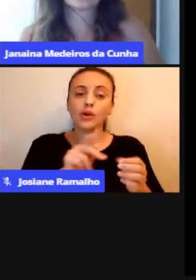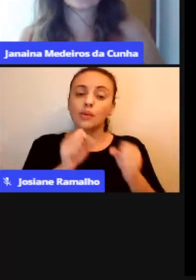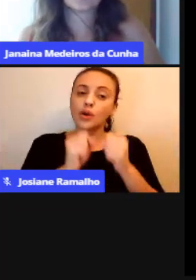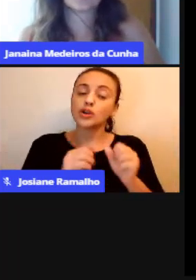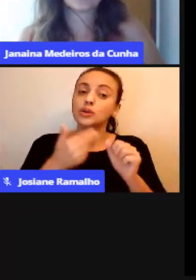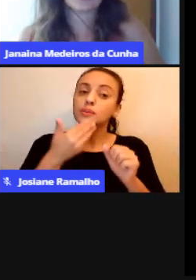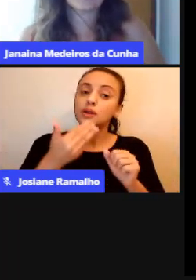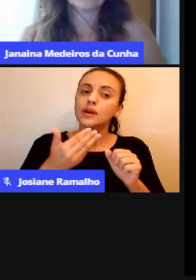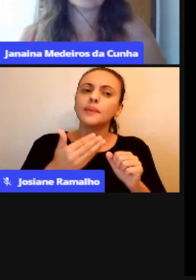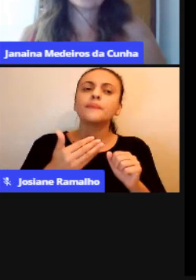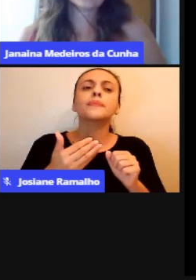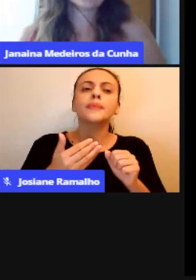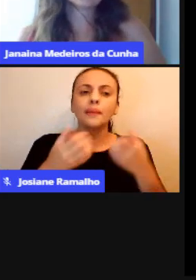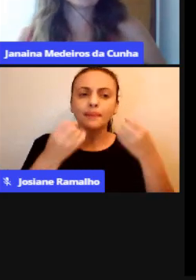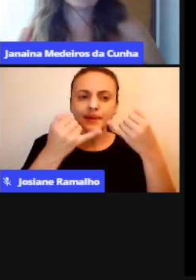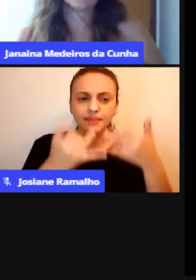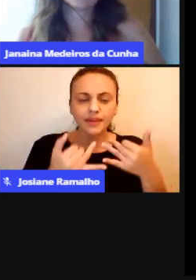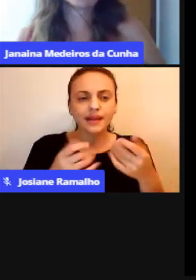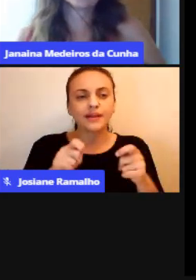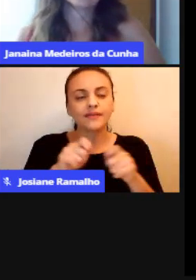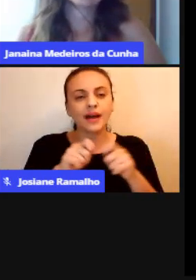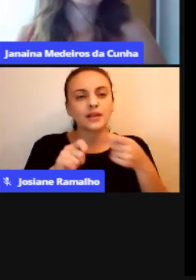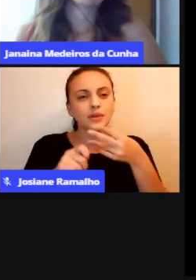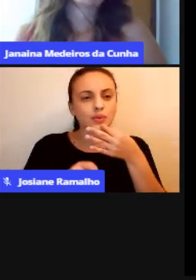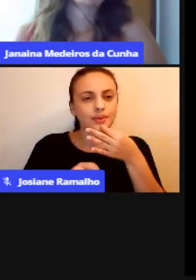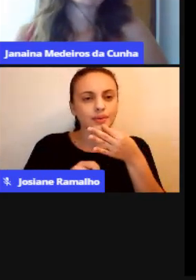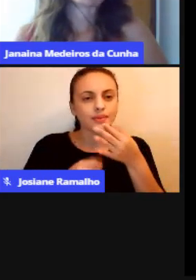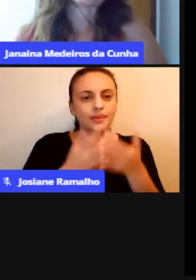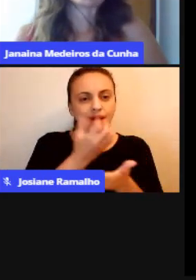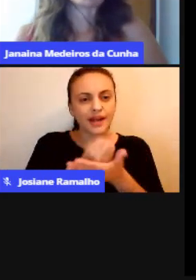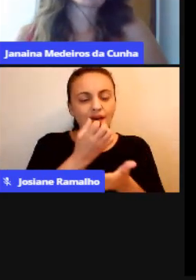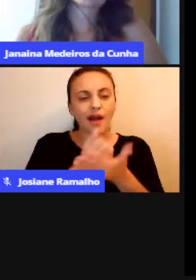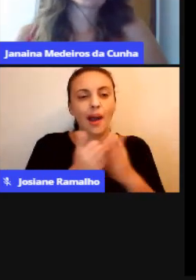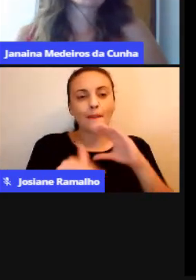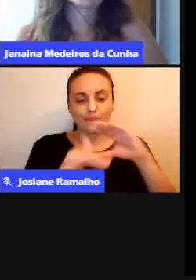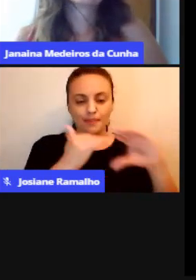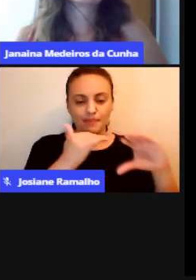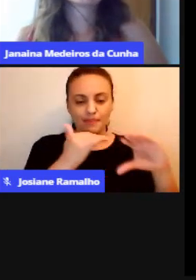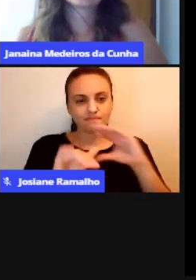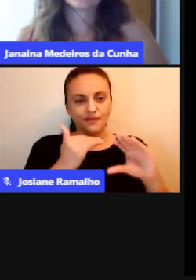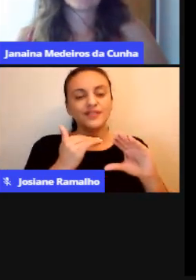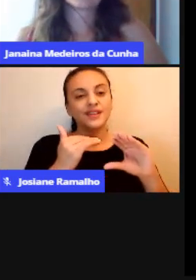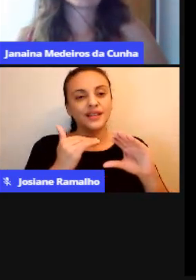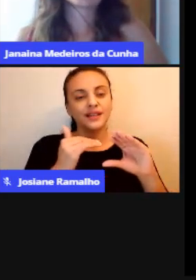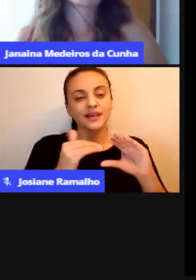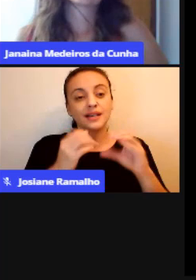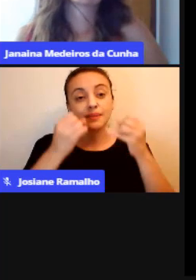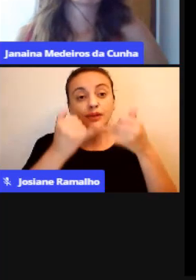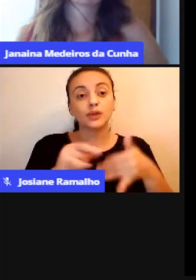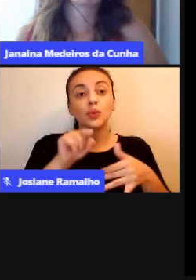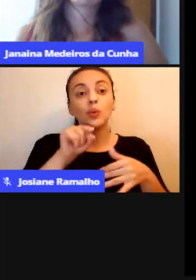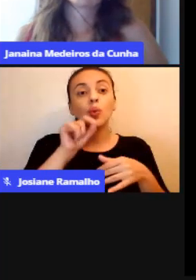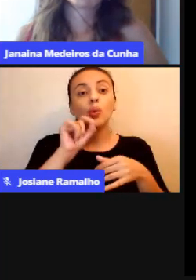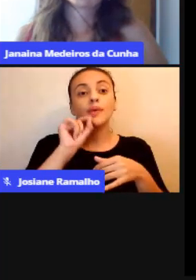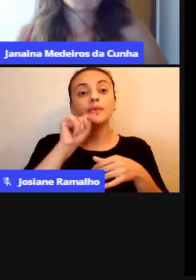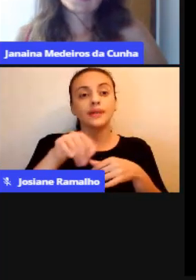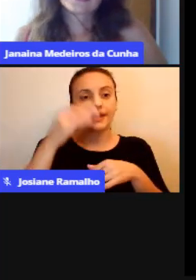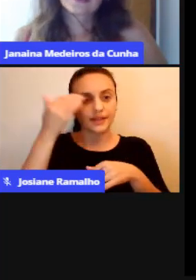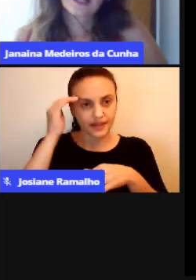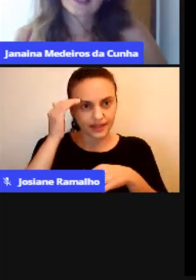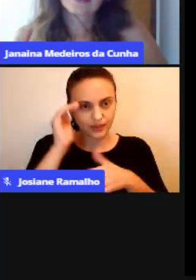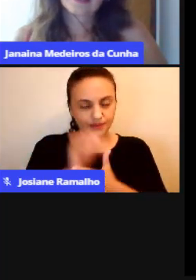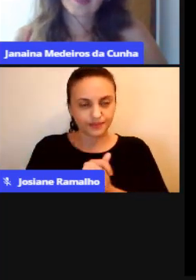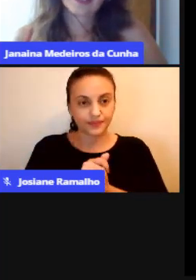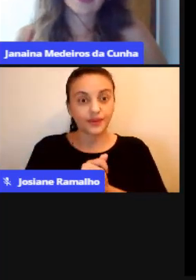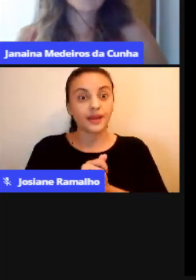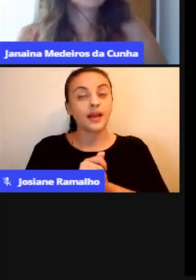esse conteúdo? Então, por meio daquele áudio, o professor já consegue assimilar o que